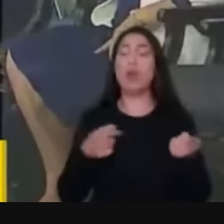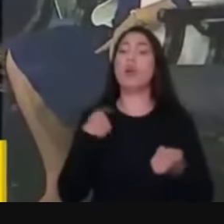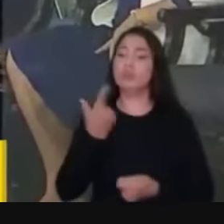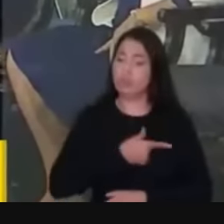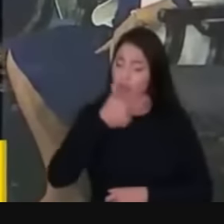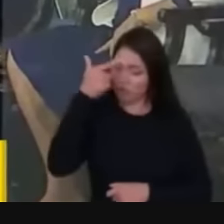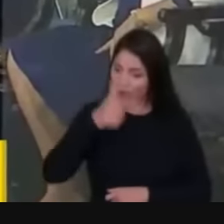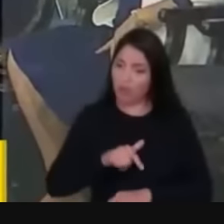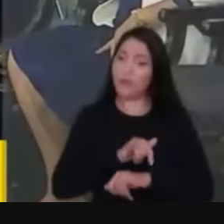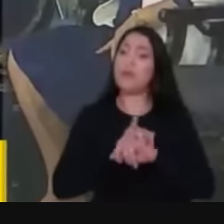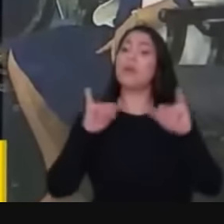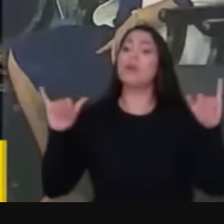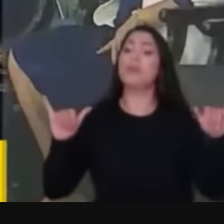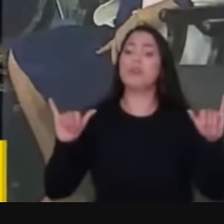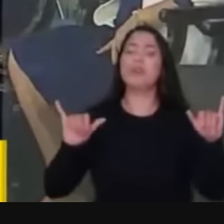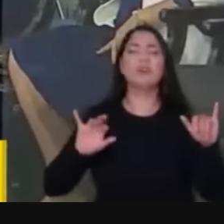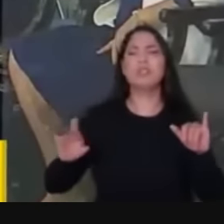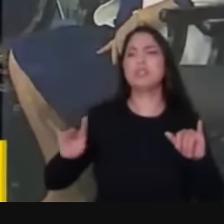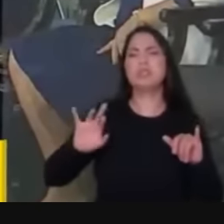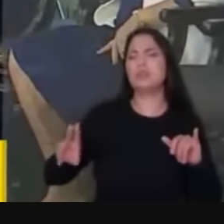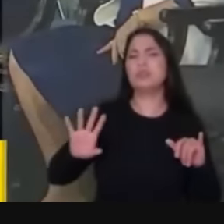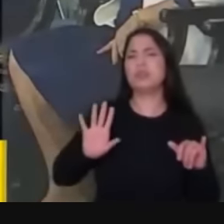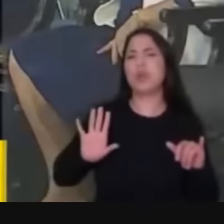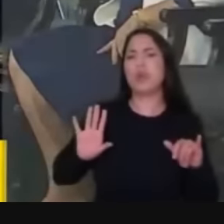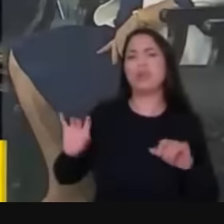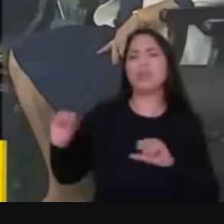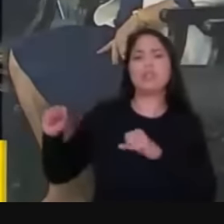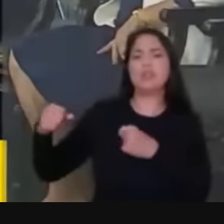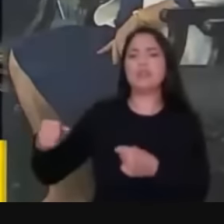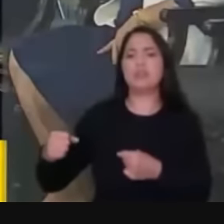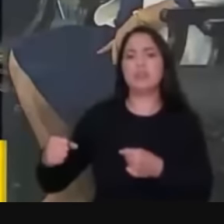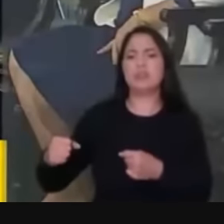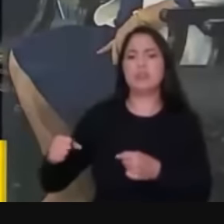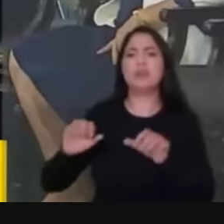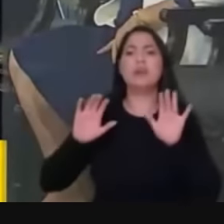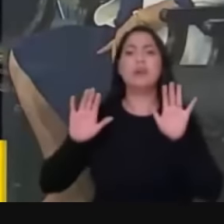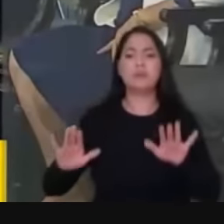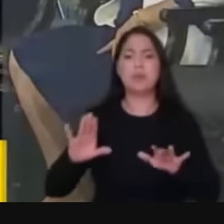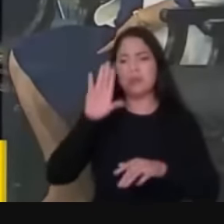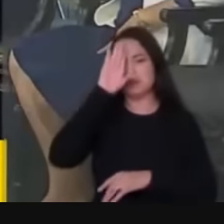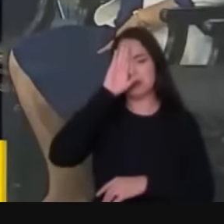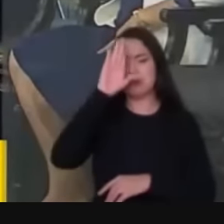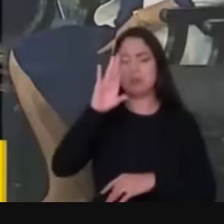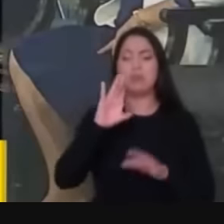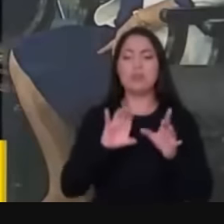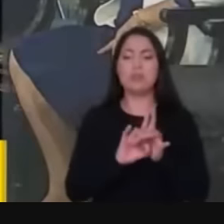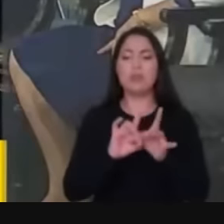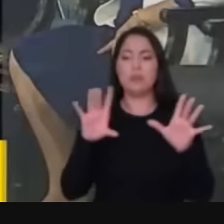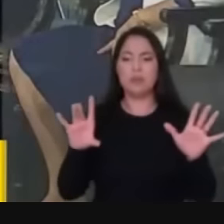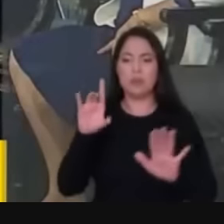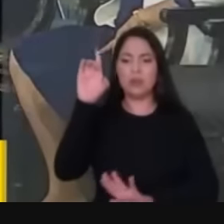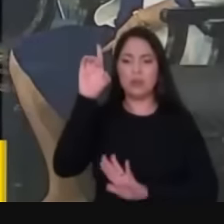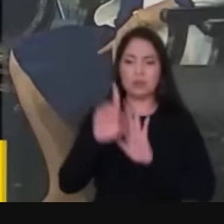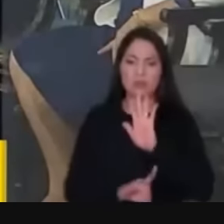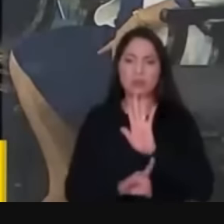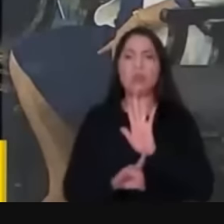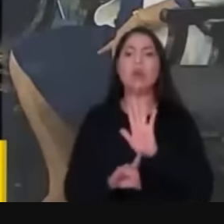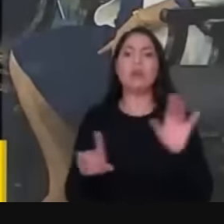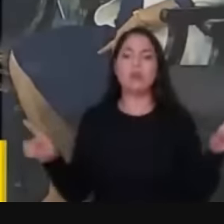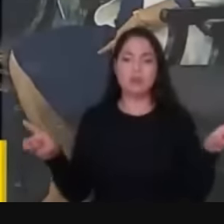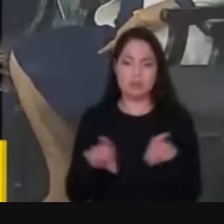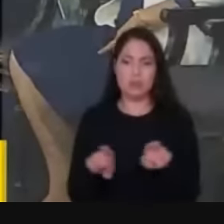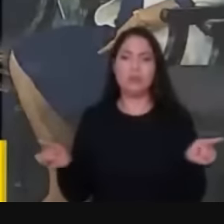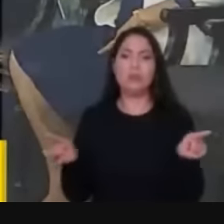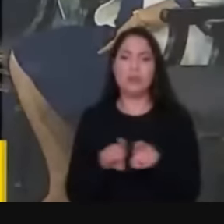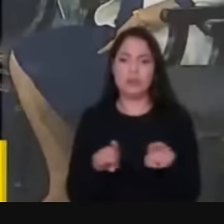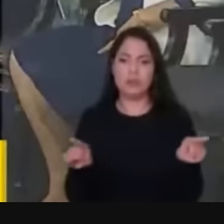em defesa, mas principalmente em defesa da democracia e do Estado de Direito, mas também em defesa